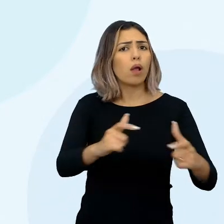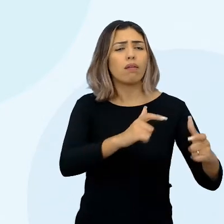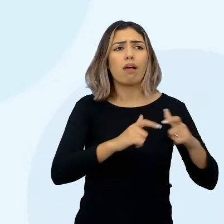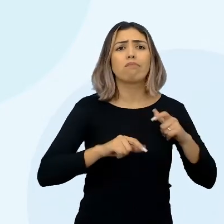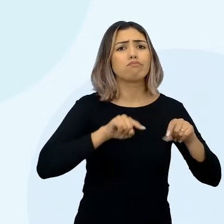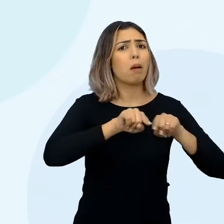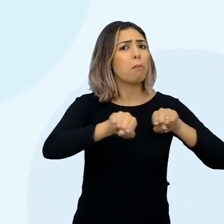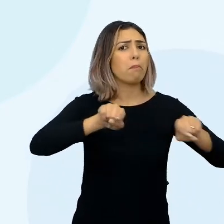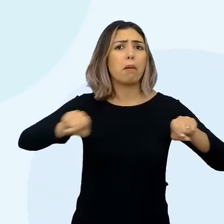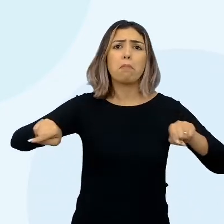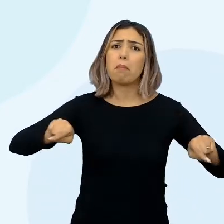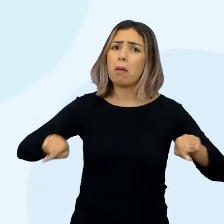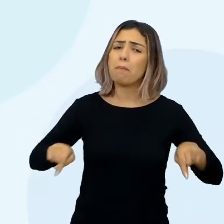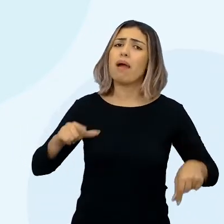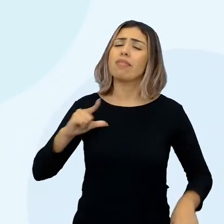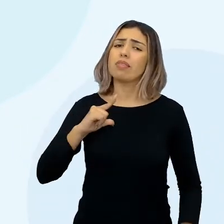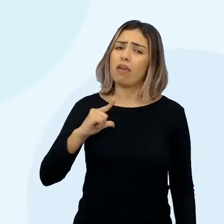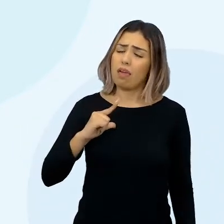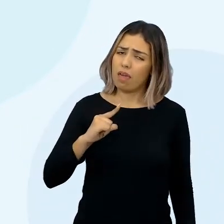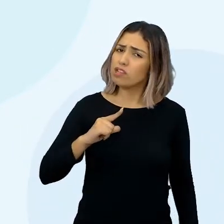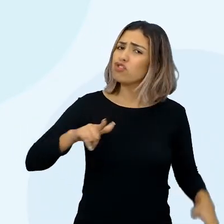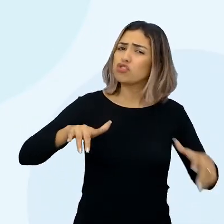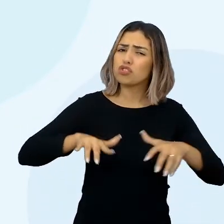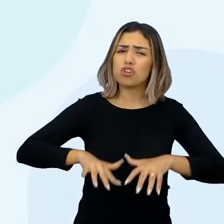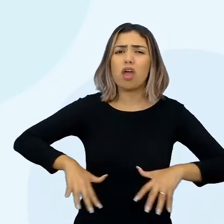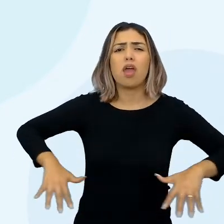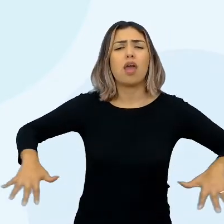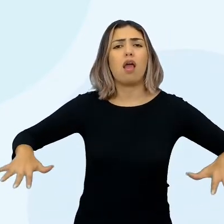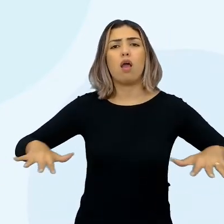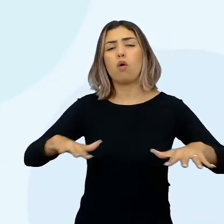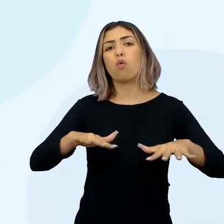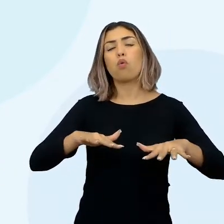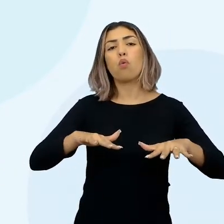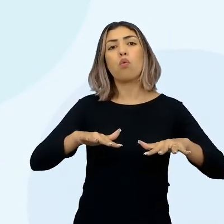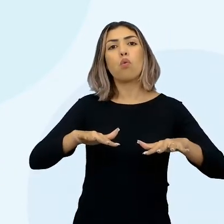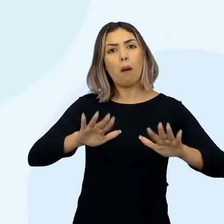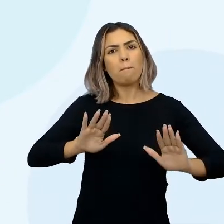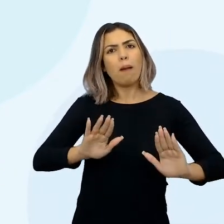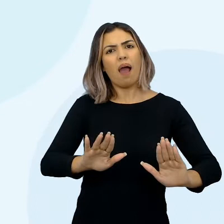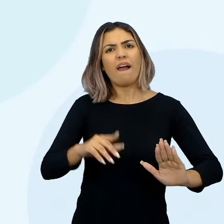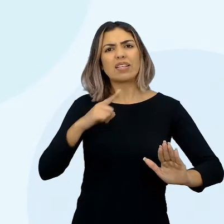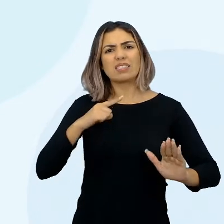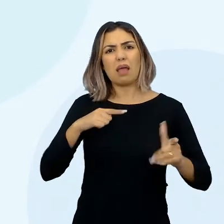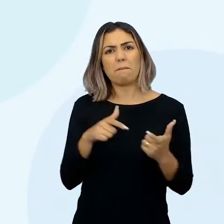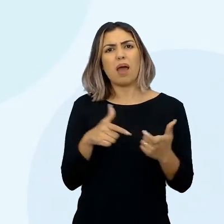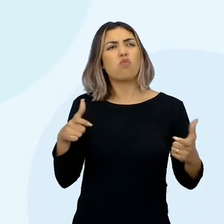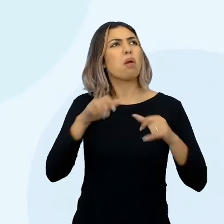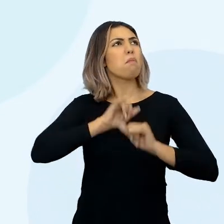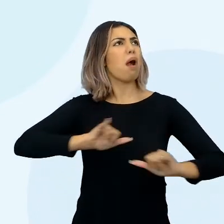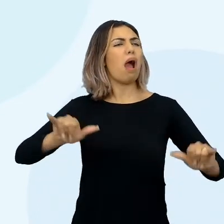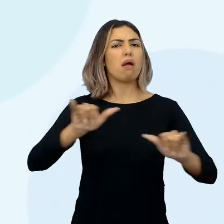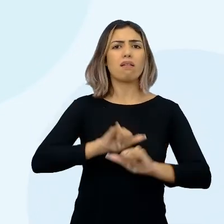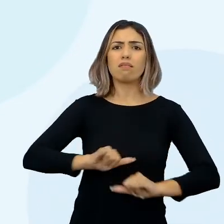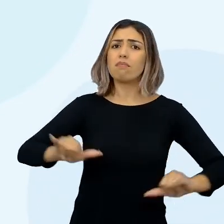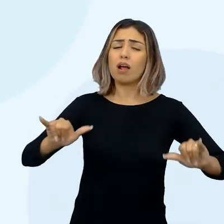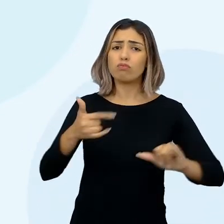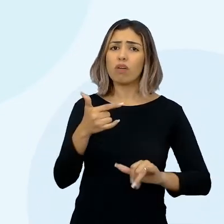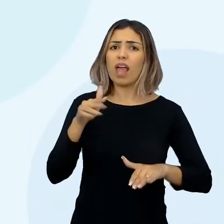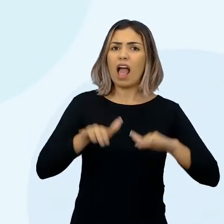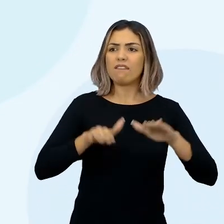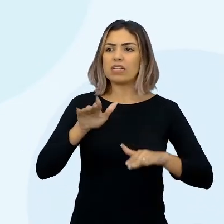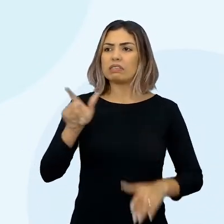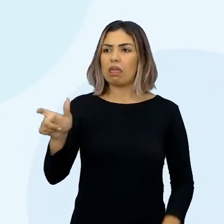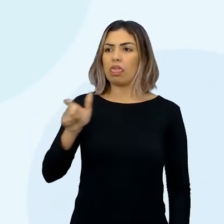fenômeno estrutural, ele não é um fenômeno assim tão comentado às vezes, né? Então ele é passado